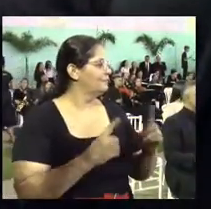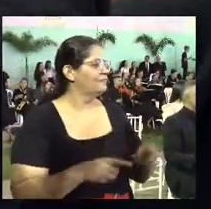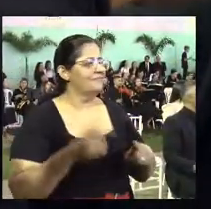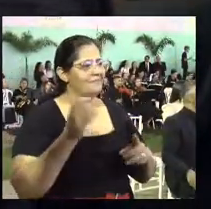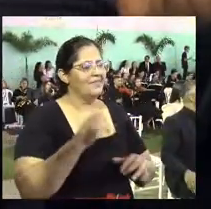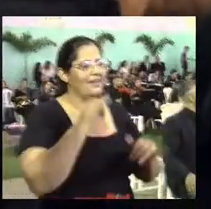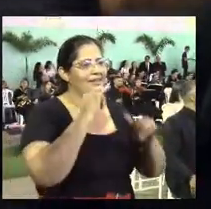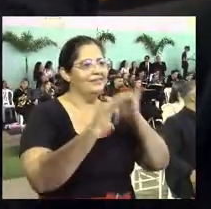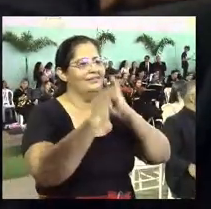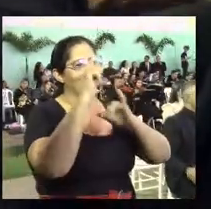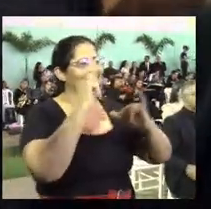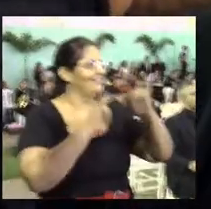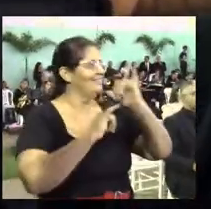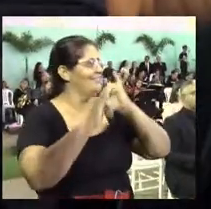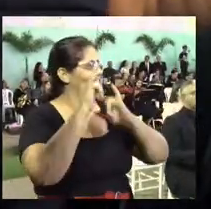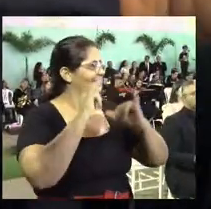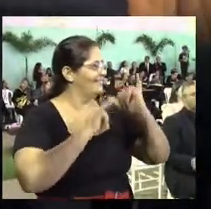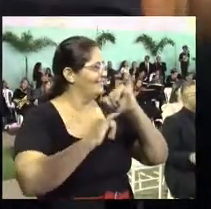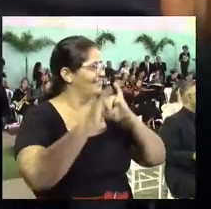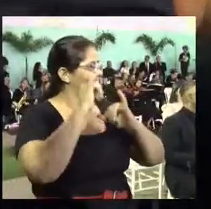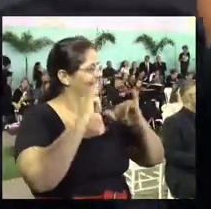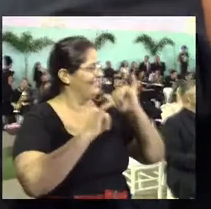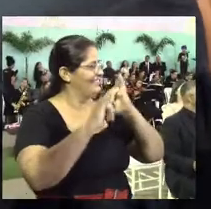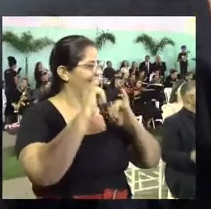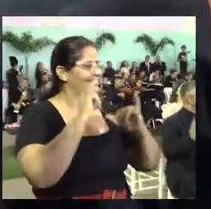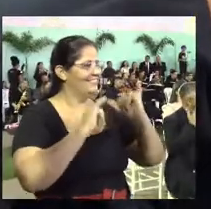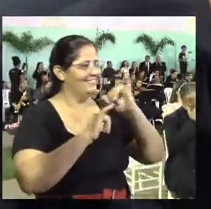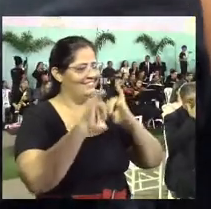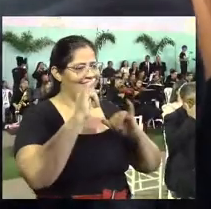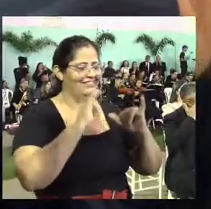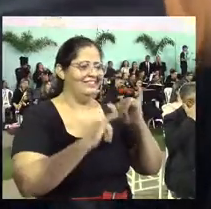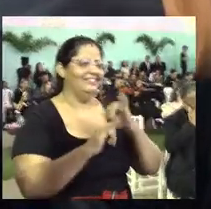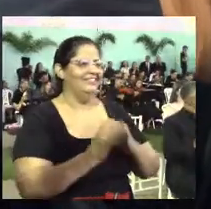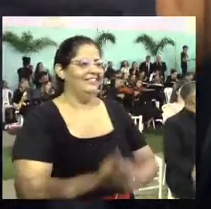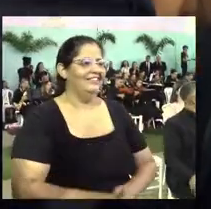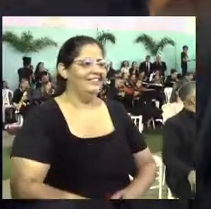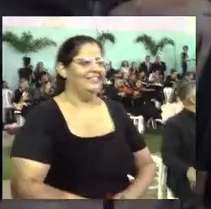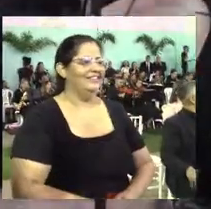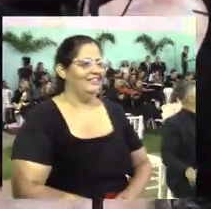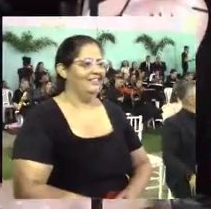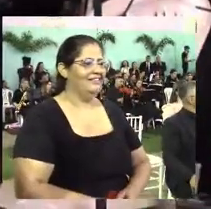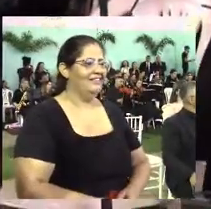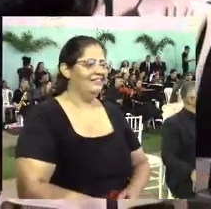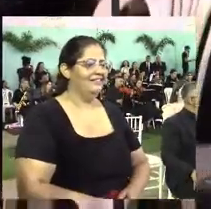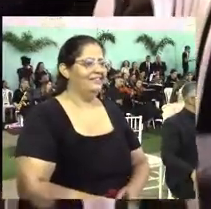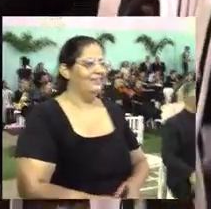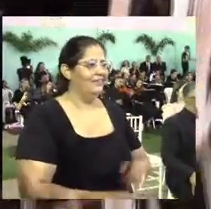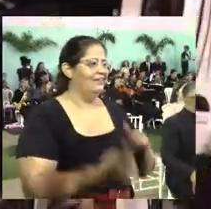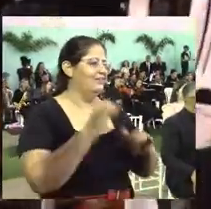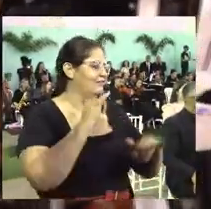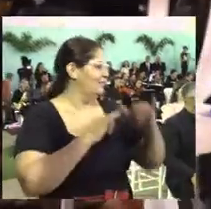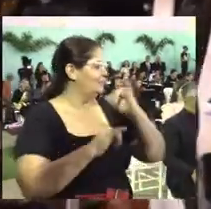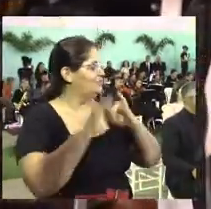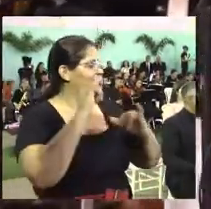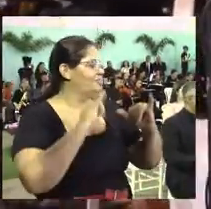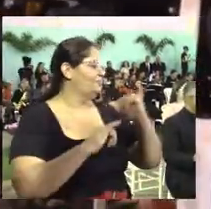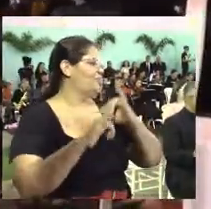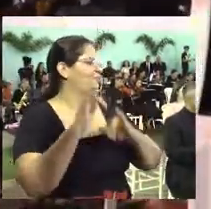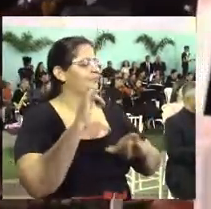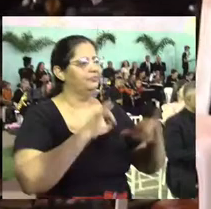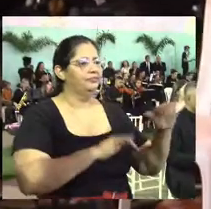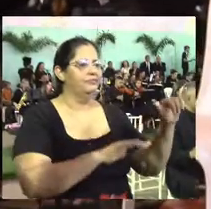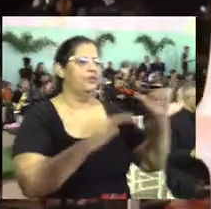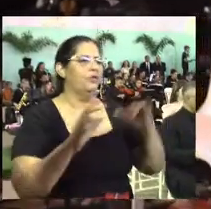vai cumprimentando levanta não para não dar trabalho mas cumprimenta isso faz igual erilda sorrir sorrir